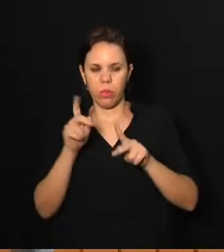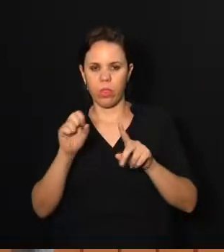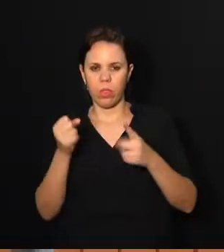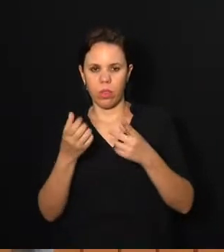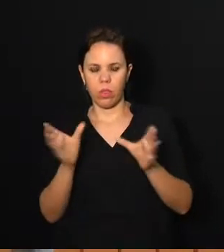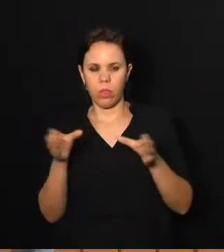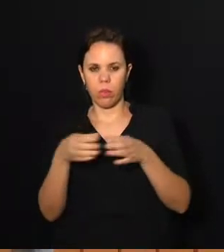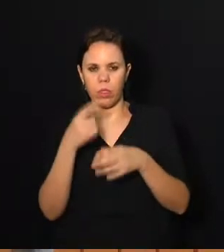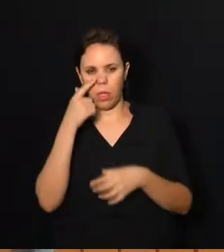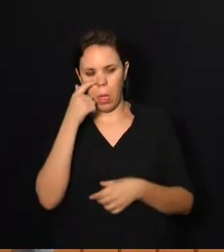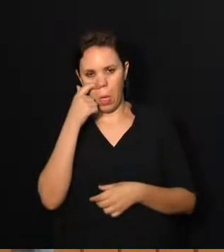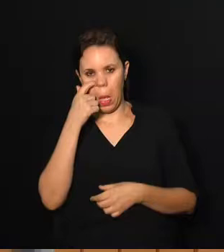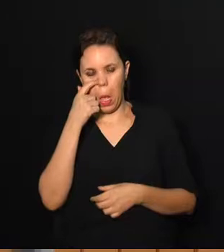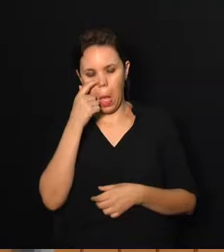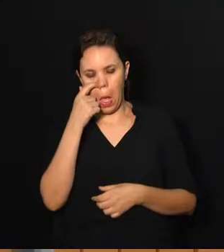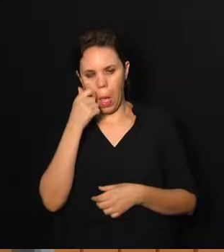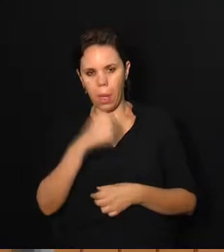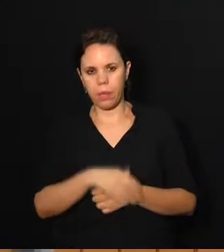né?